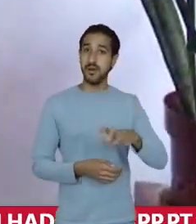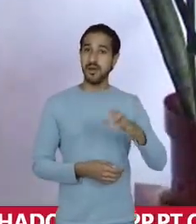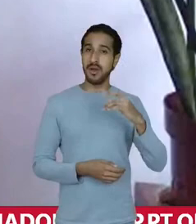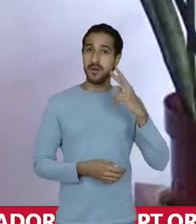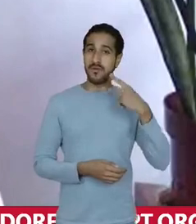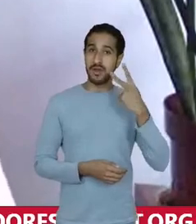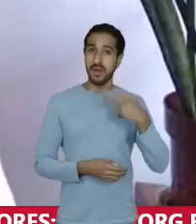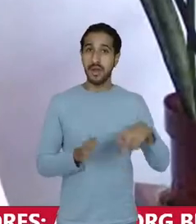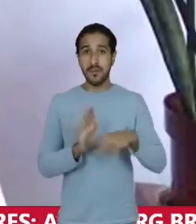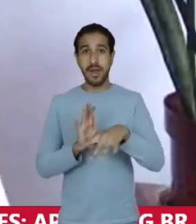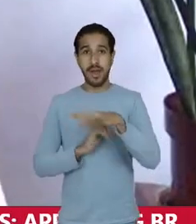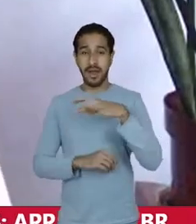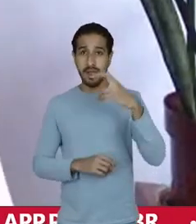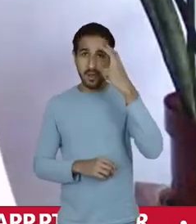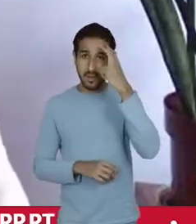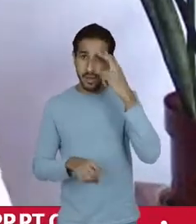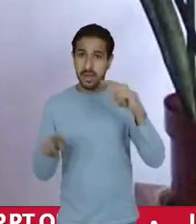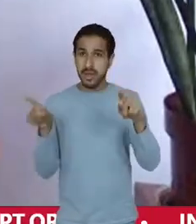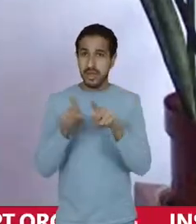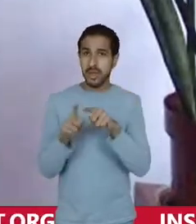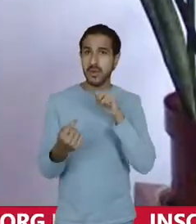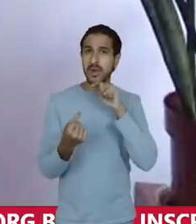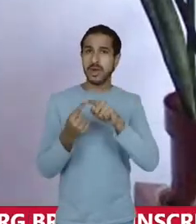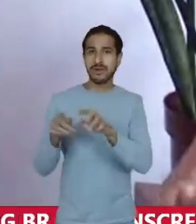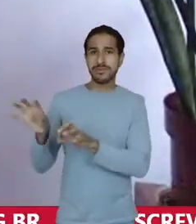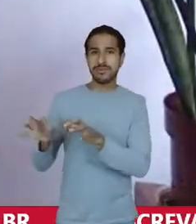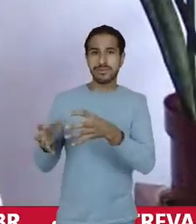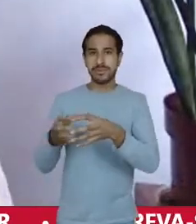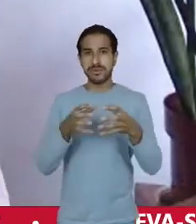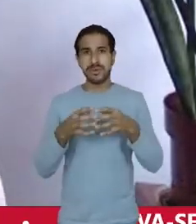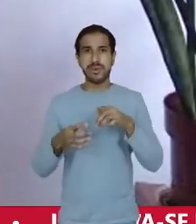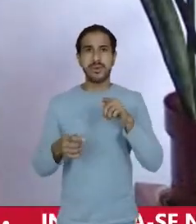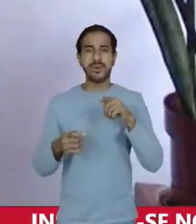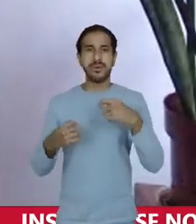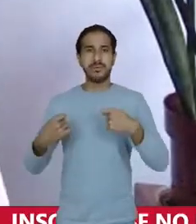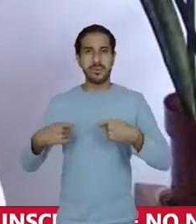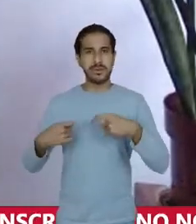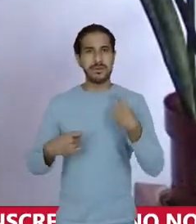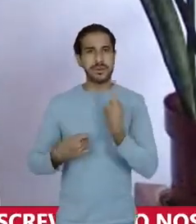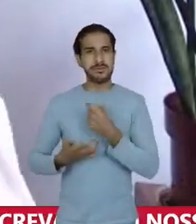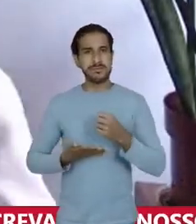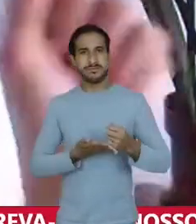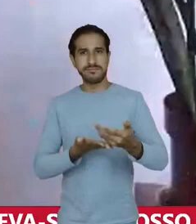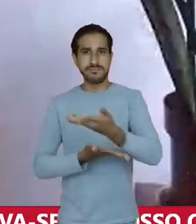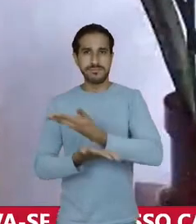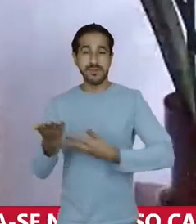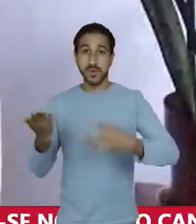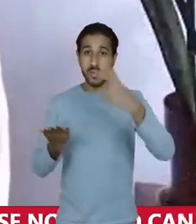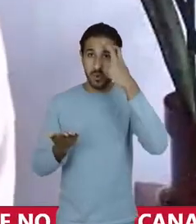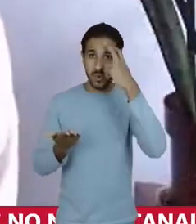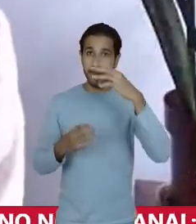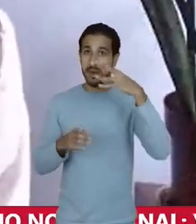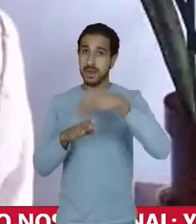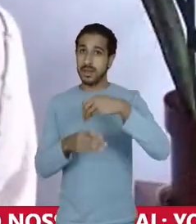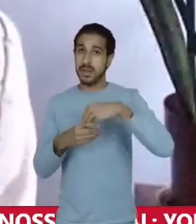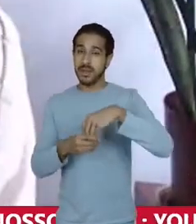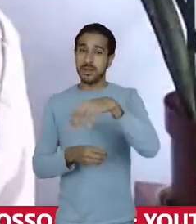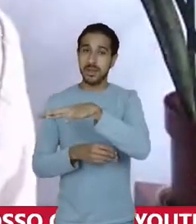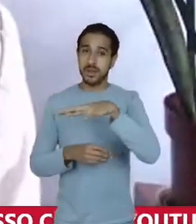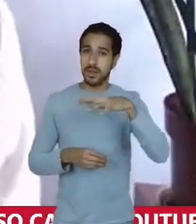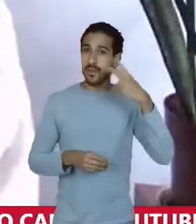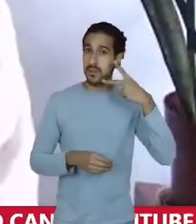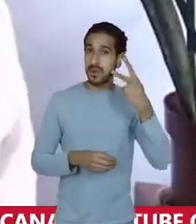vereadora da cultura, também pela organização e necessidade de nos afirmarmos cultura nos espaços da